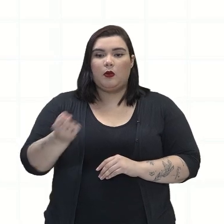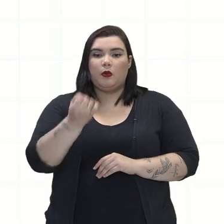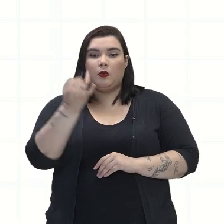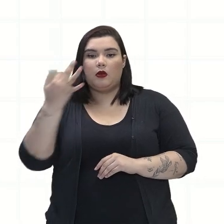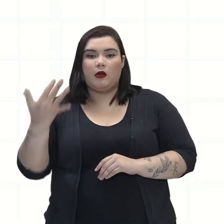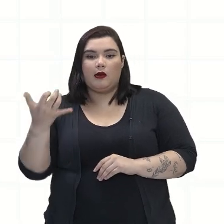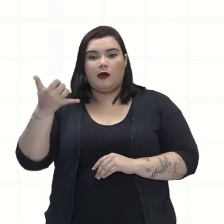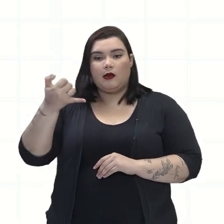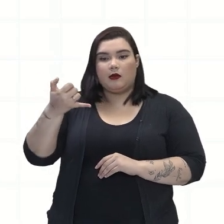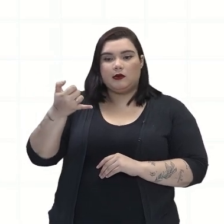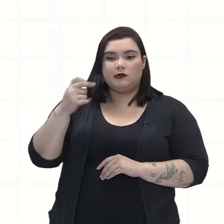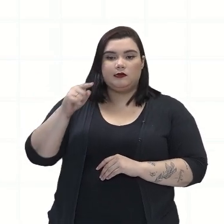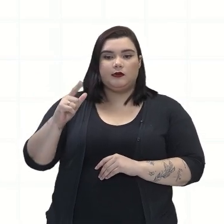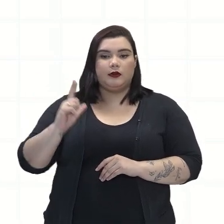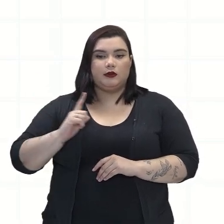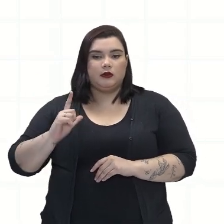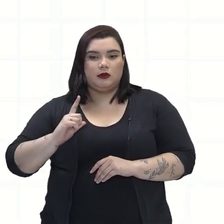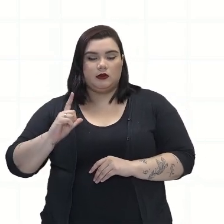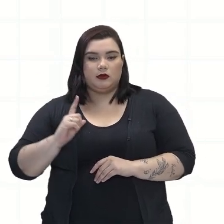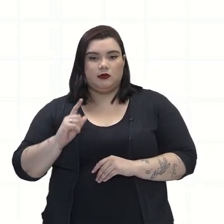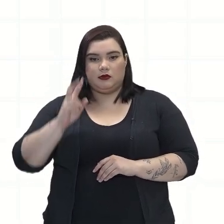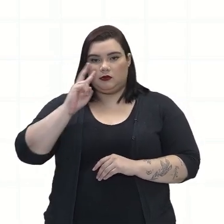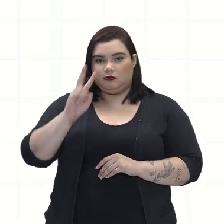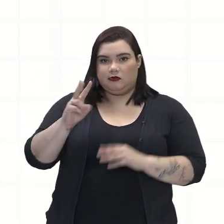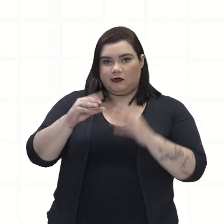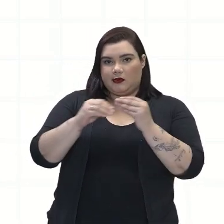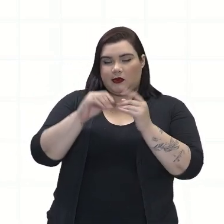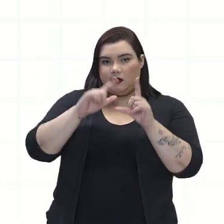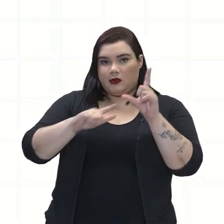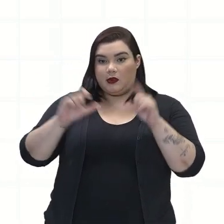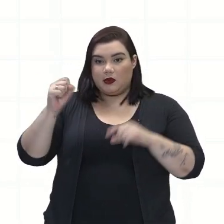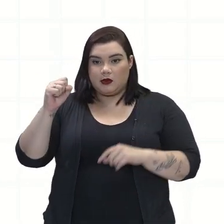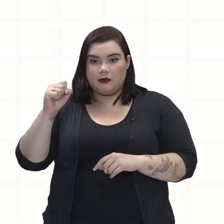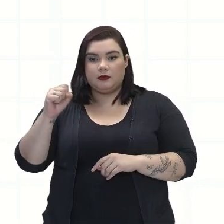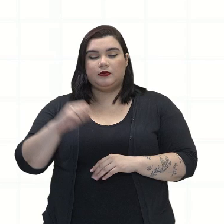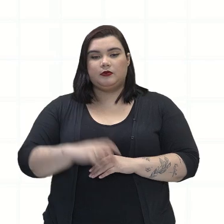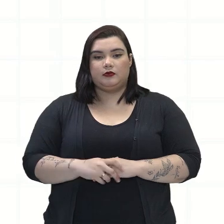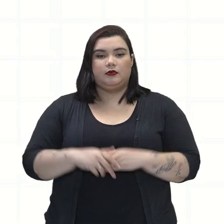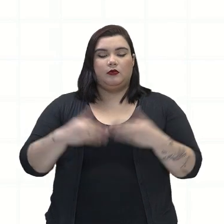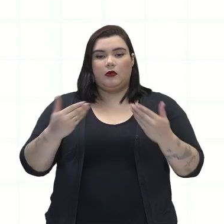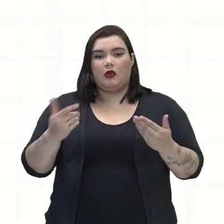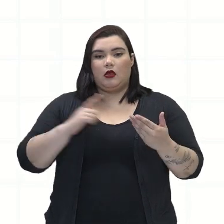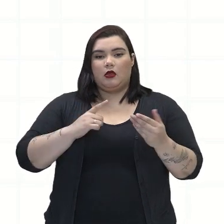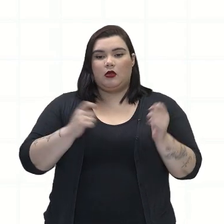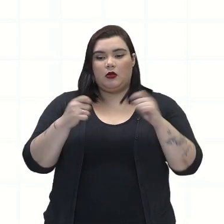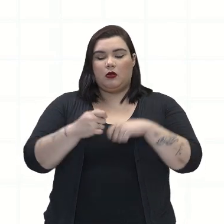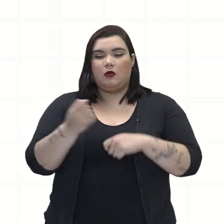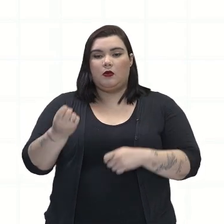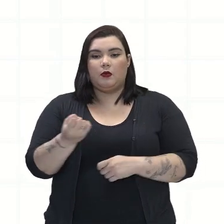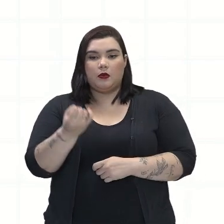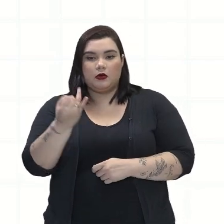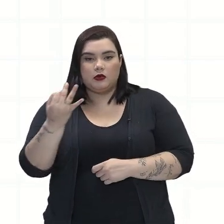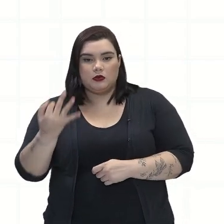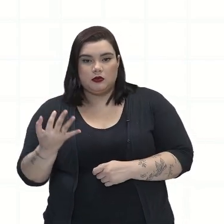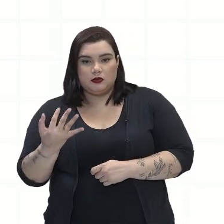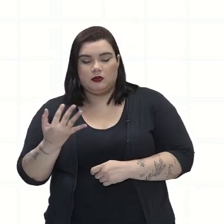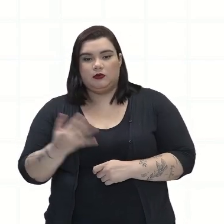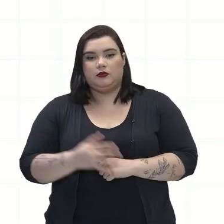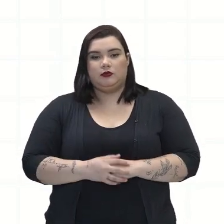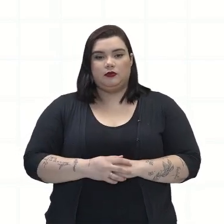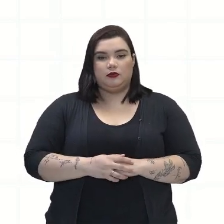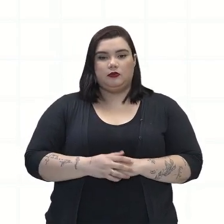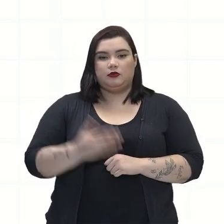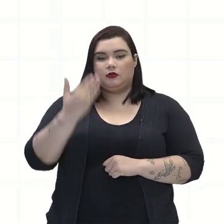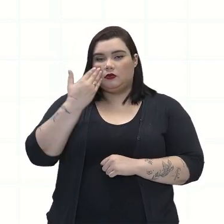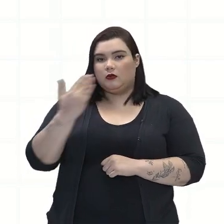canetas você tem? E aqui também tem um Szinho acrescentado. E aí ela vai quantificar. I have 3